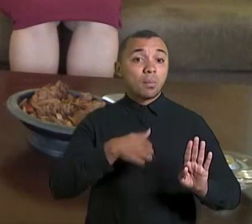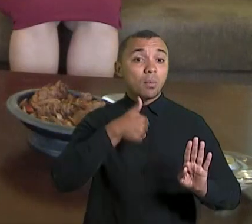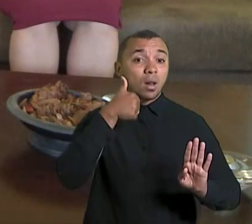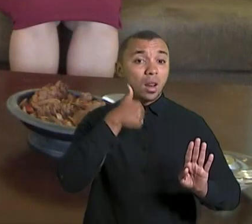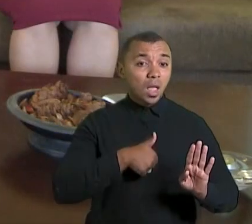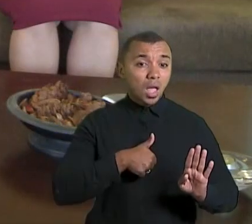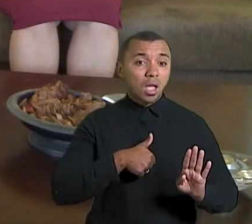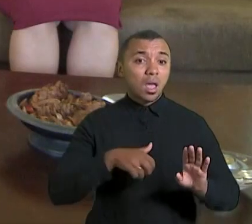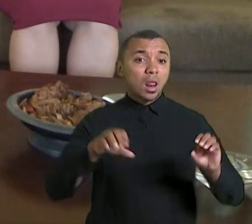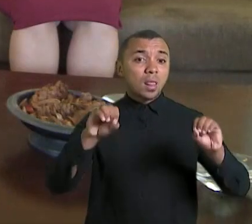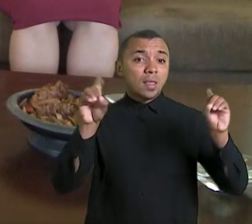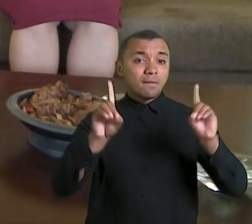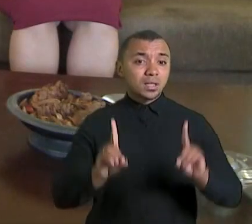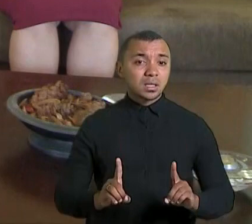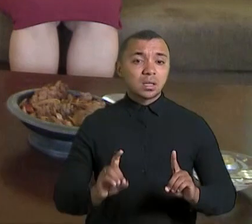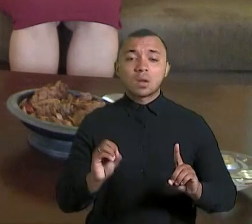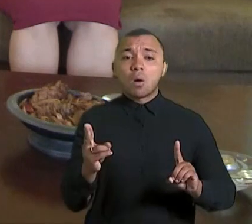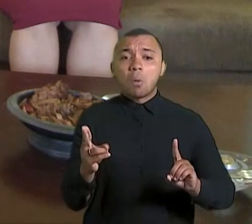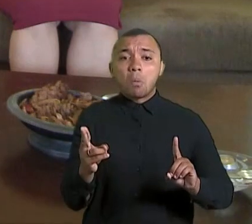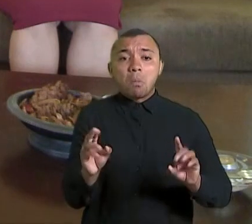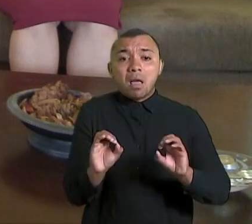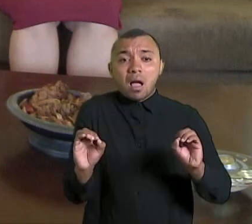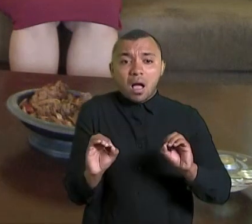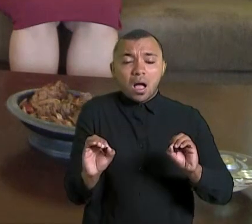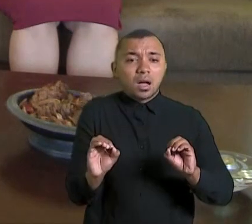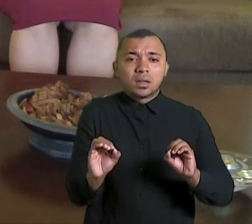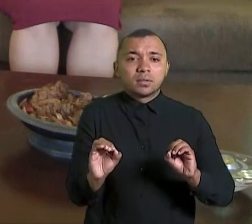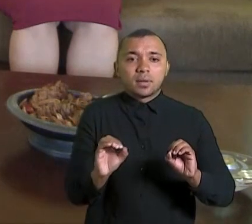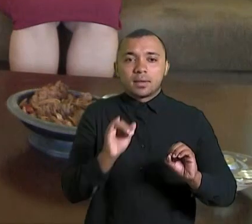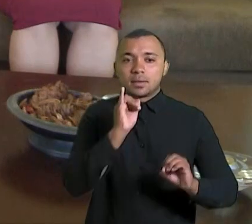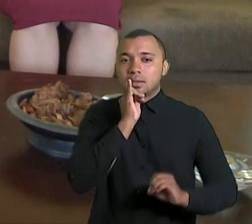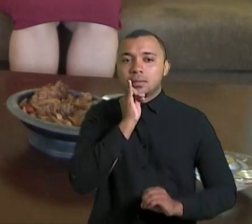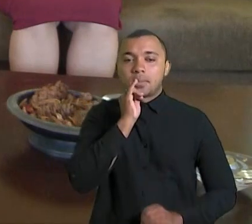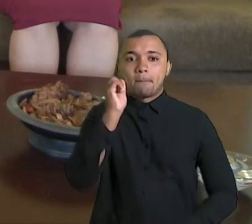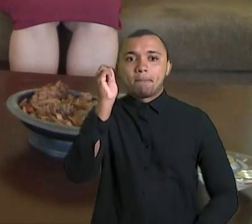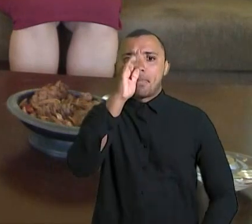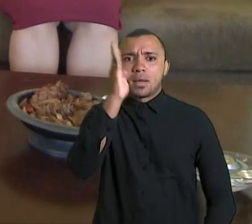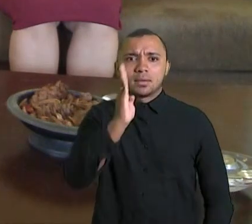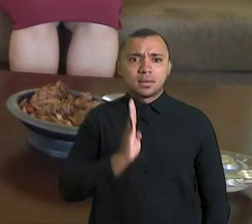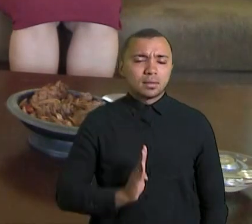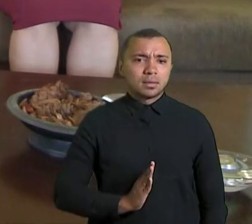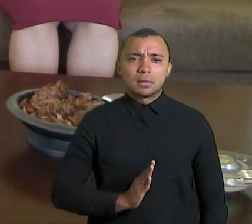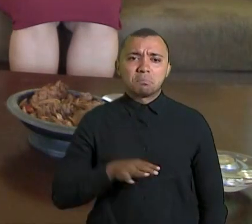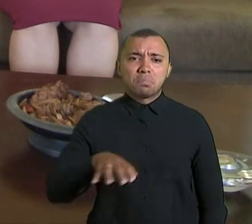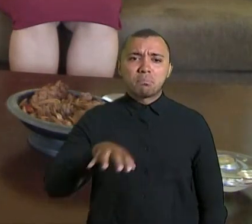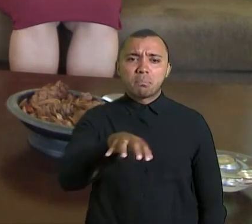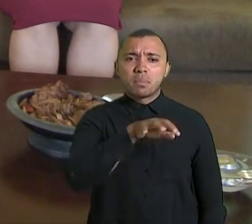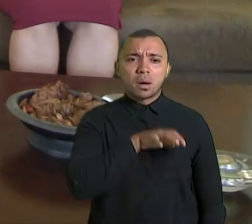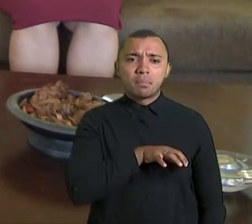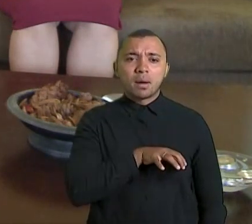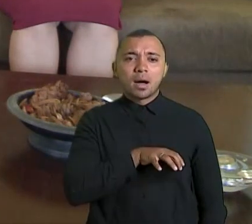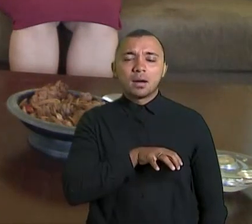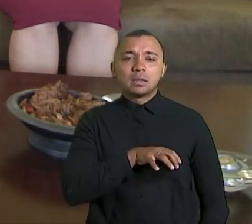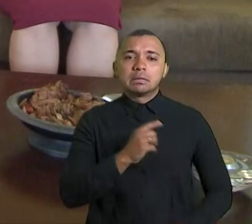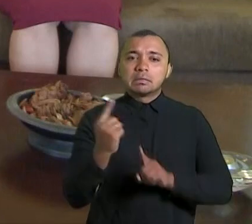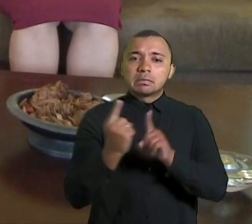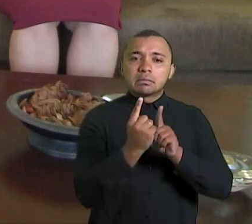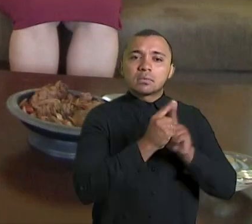deficiência, quais são as dificuldades que ela encontra aqui, não só em Fortaleza, mas no Brasil, com relação ao atendimento na área de